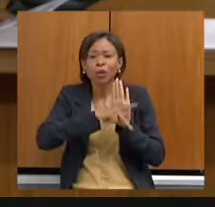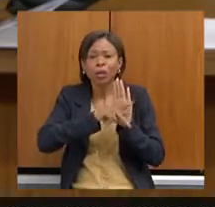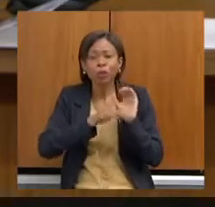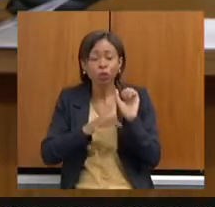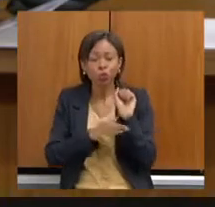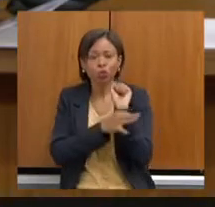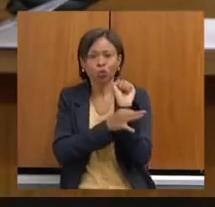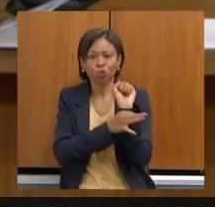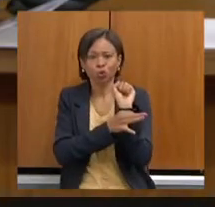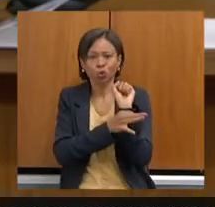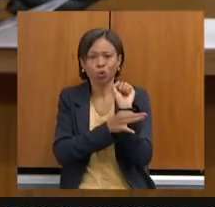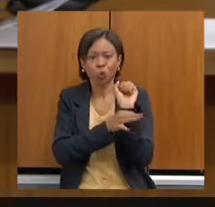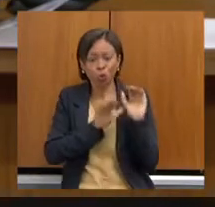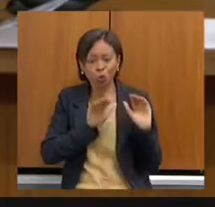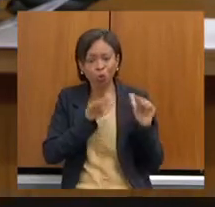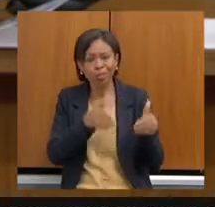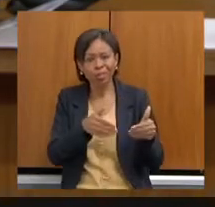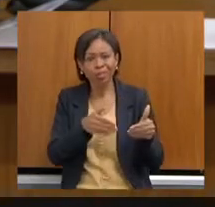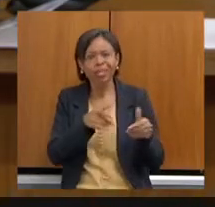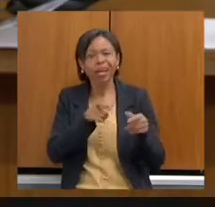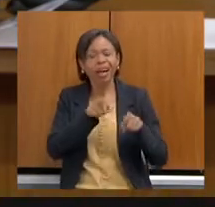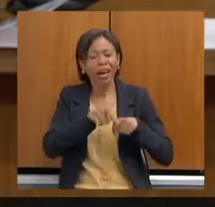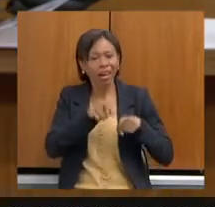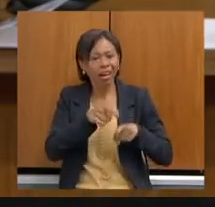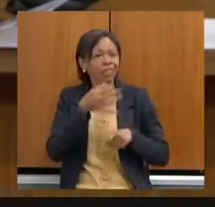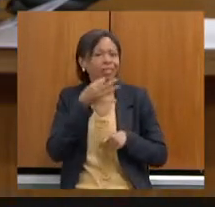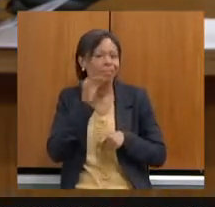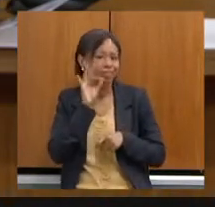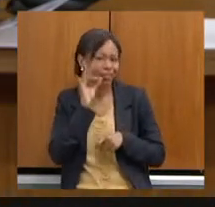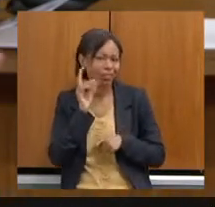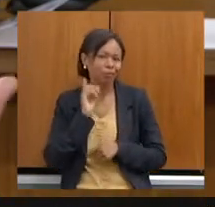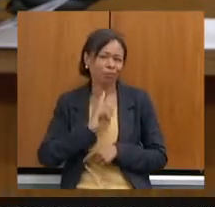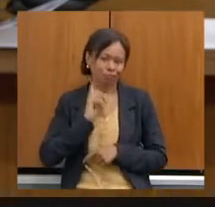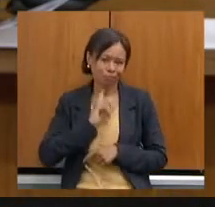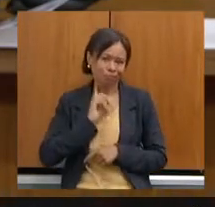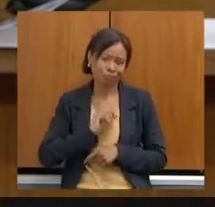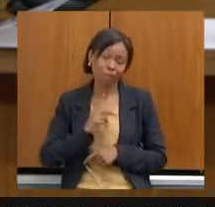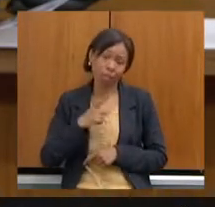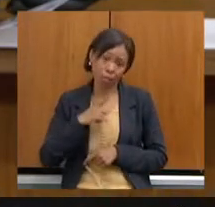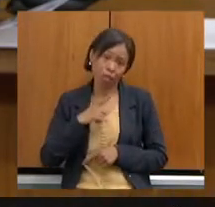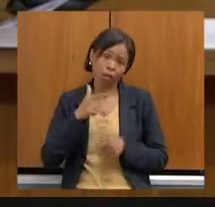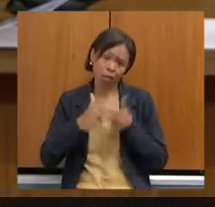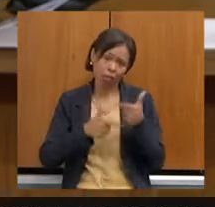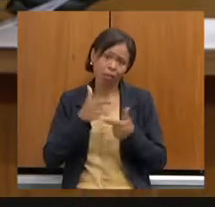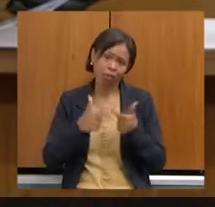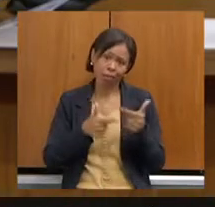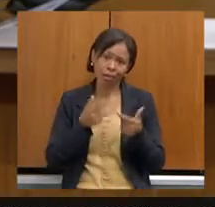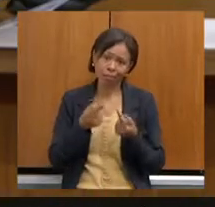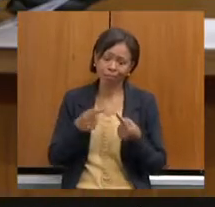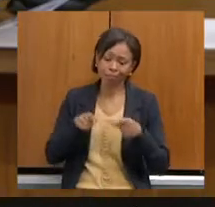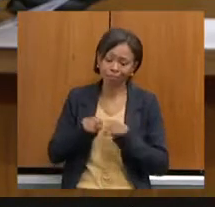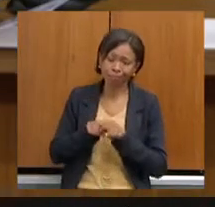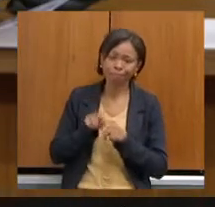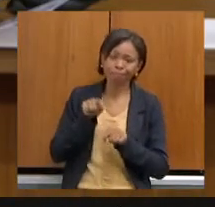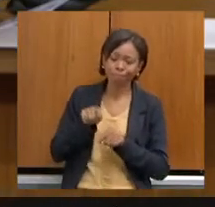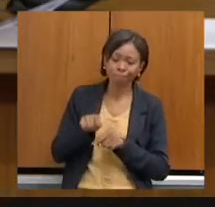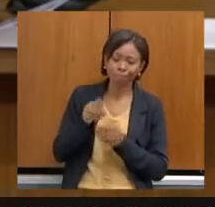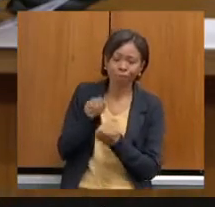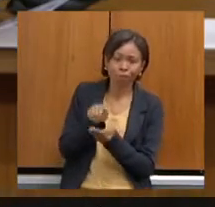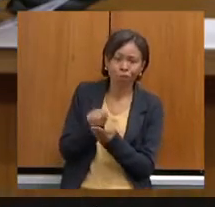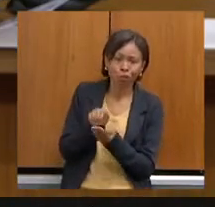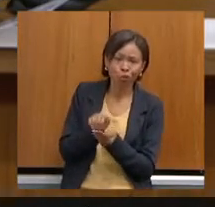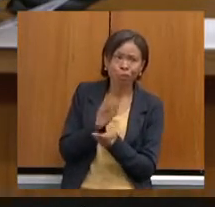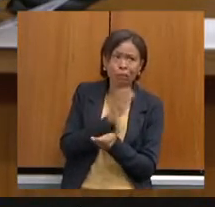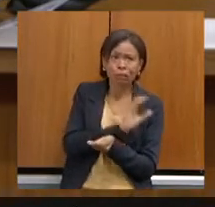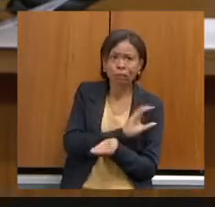mineira tão que vai ter um trabalho que vai conversar com esse fundo a gente tem que buscar a forma de ter a porta esse